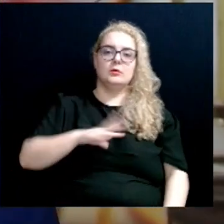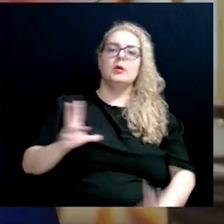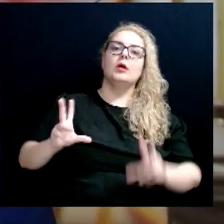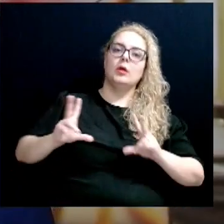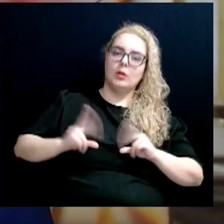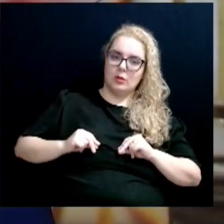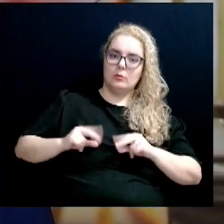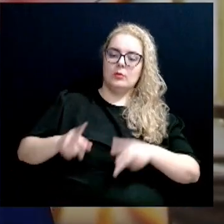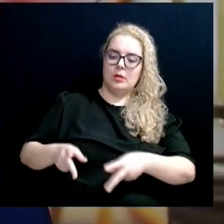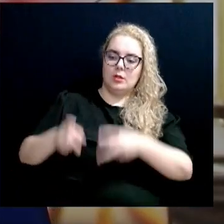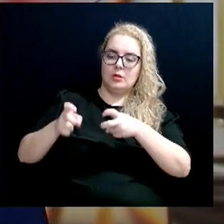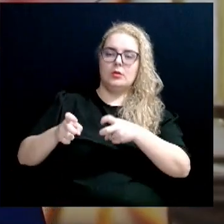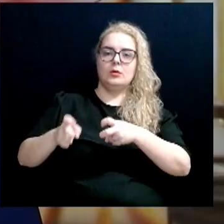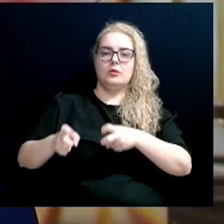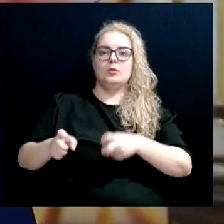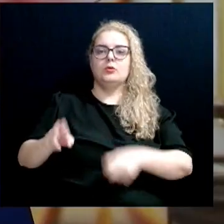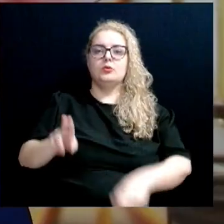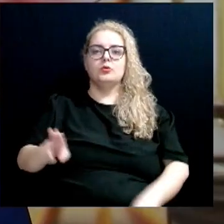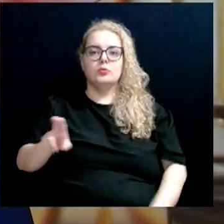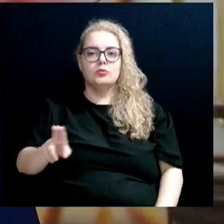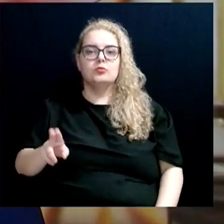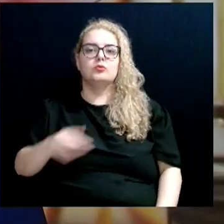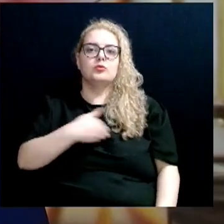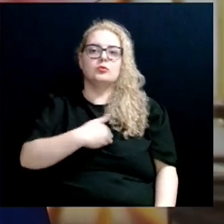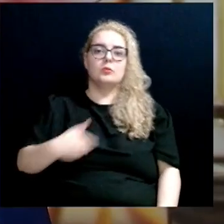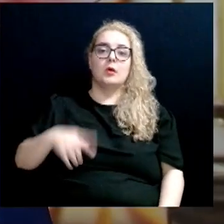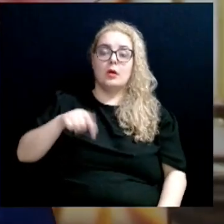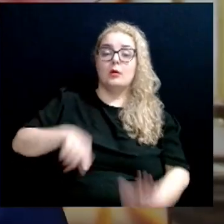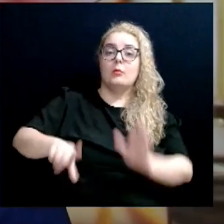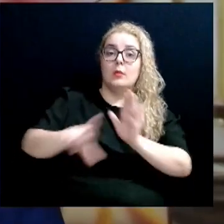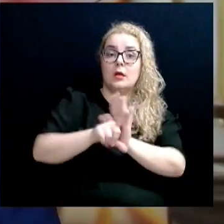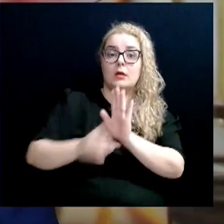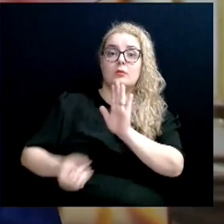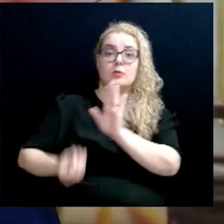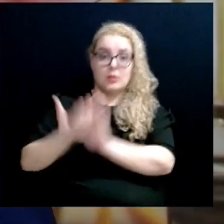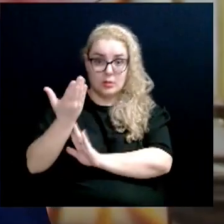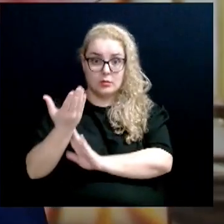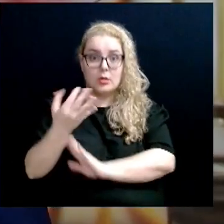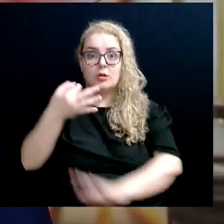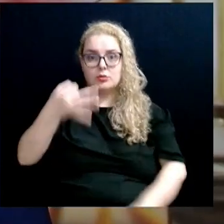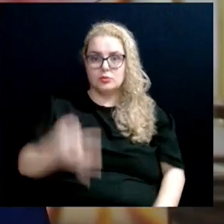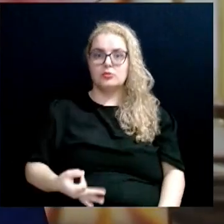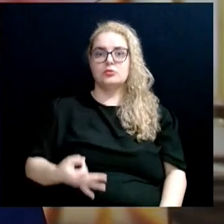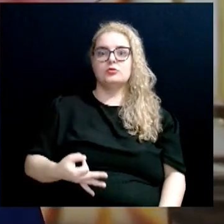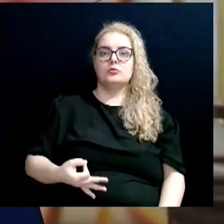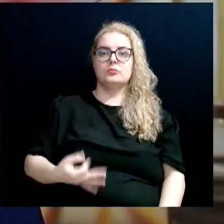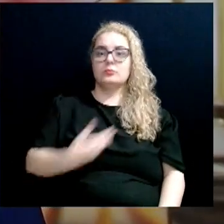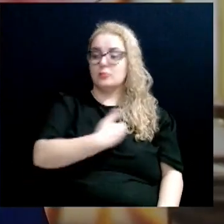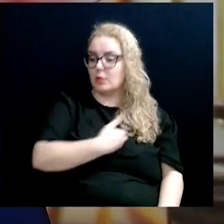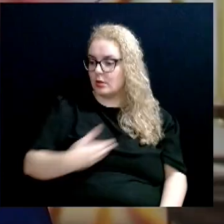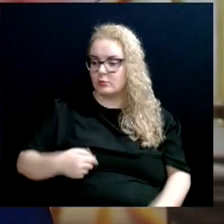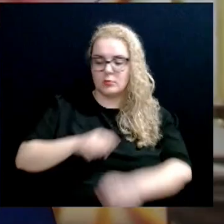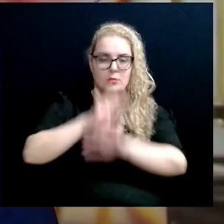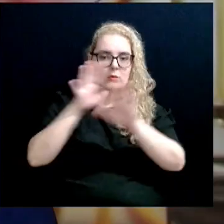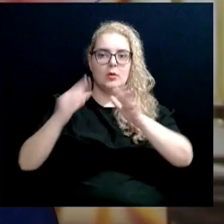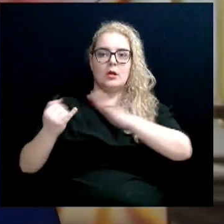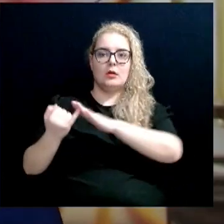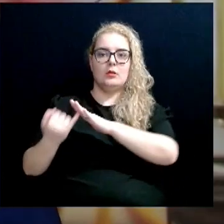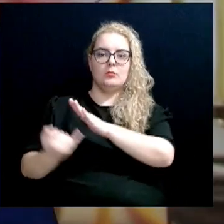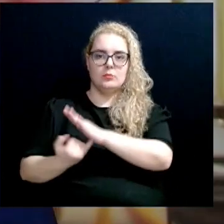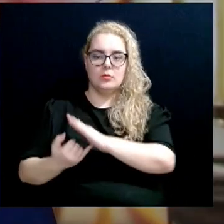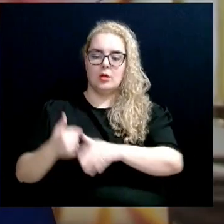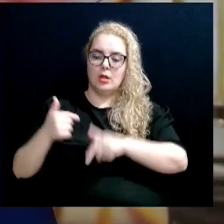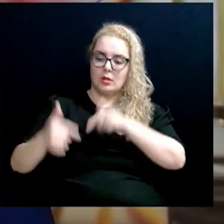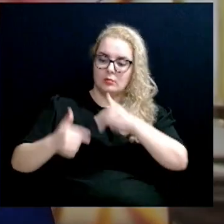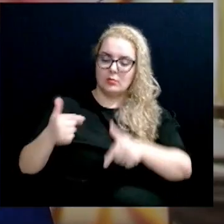da utilidade pública. É uma lei que foi criada justamente para tornar público a entidade. Entidades que trabalham corretamente,